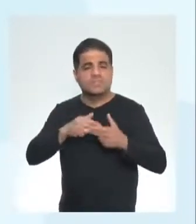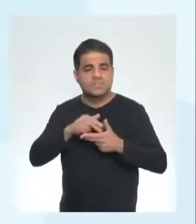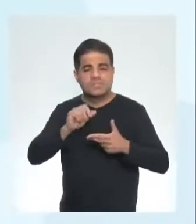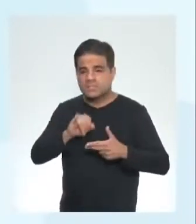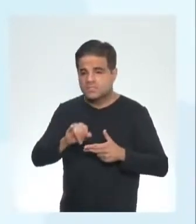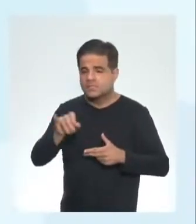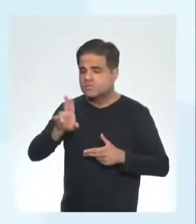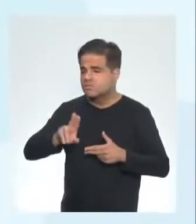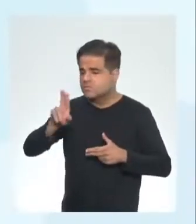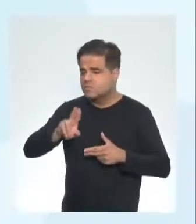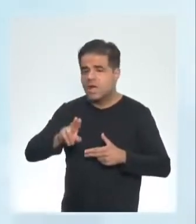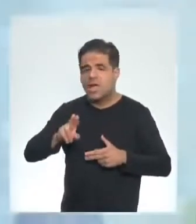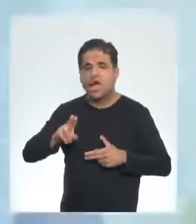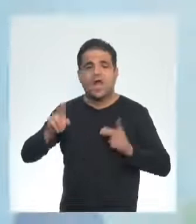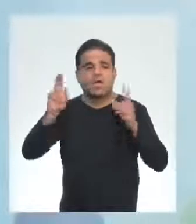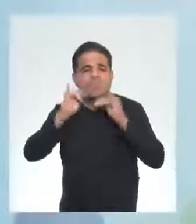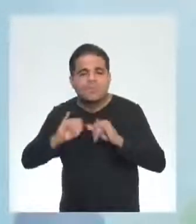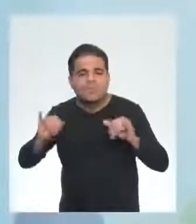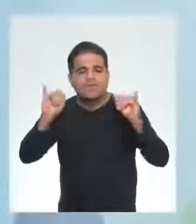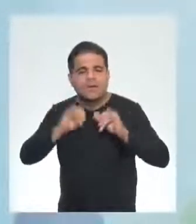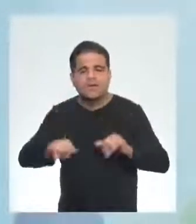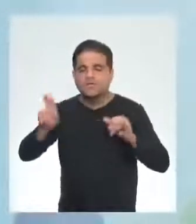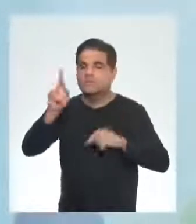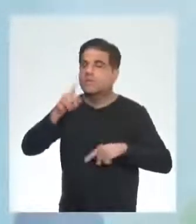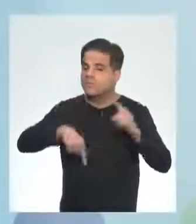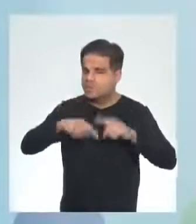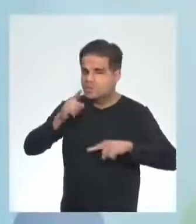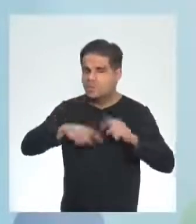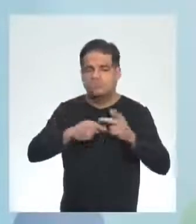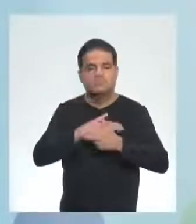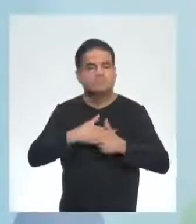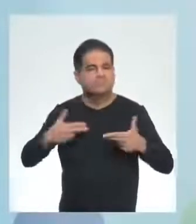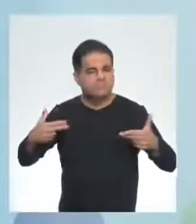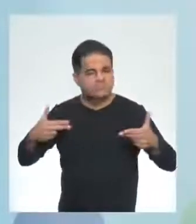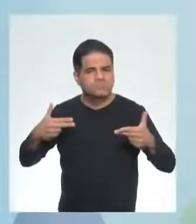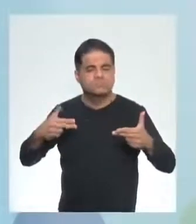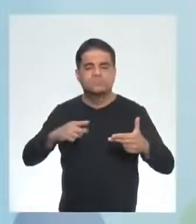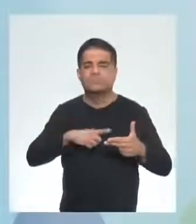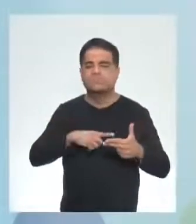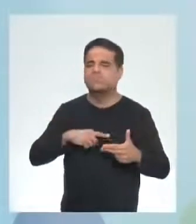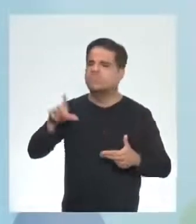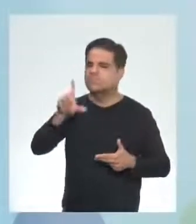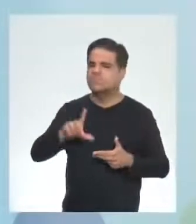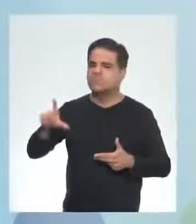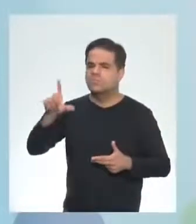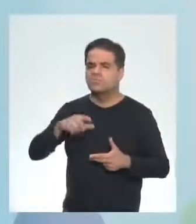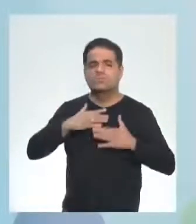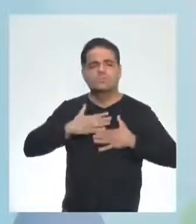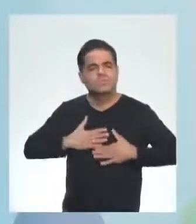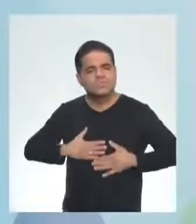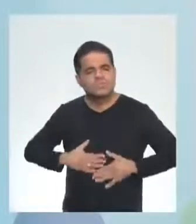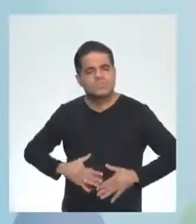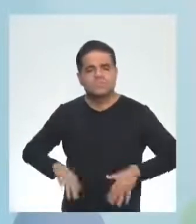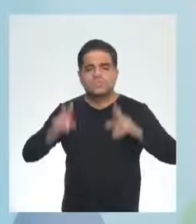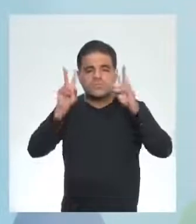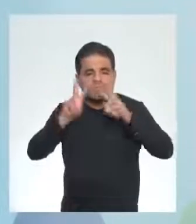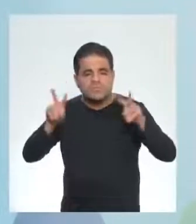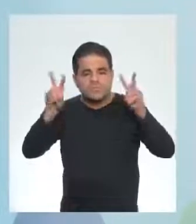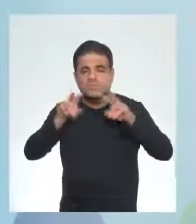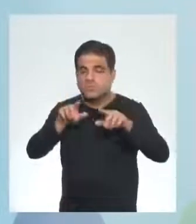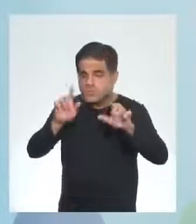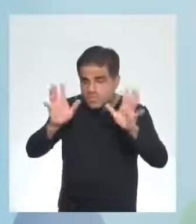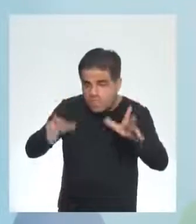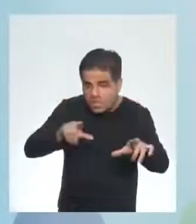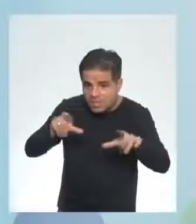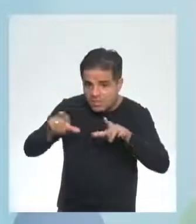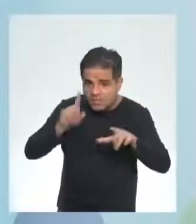fazer, então, uma propaganda, né? Utilize um material correto também. Sim. E, claro, né? Como não, um descanso para a visão. Você que já trabalhou o